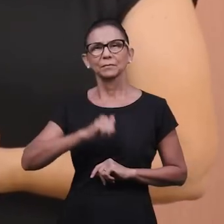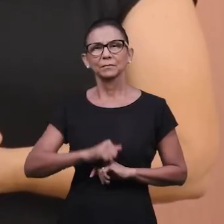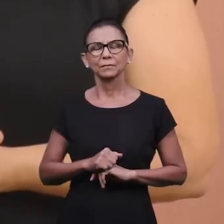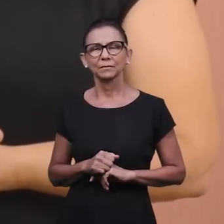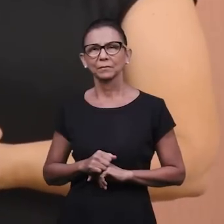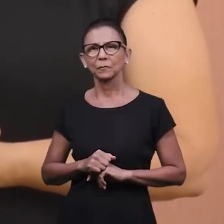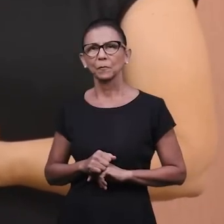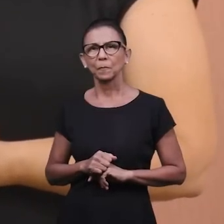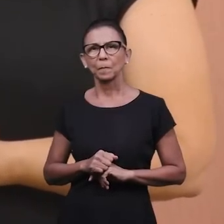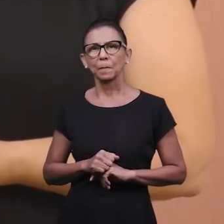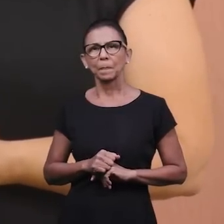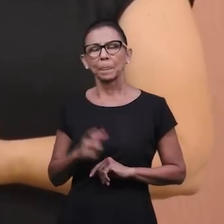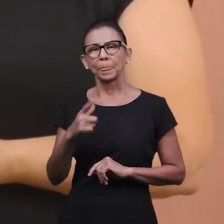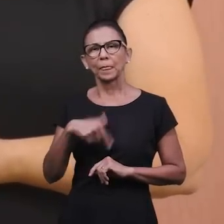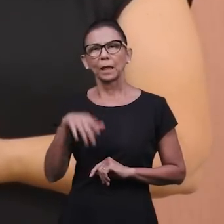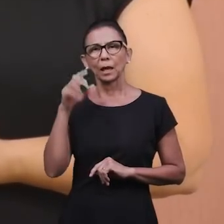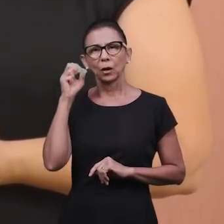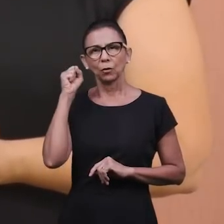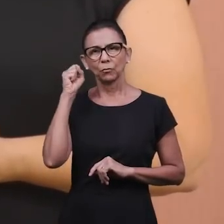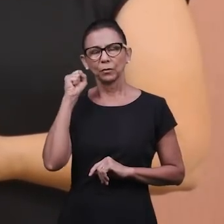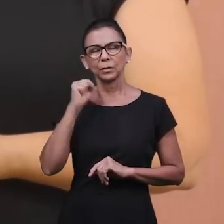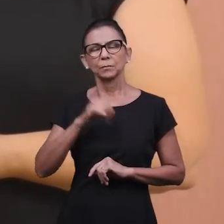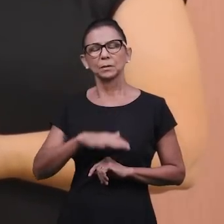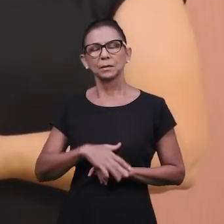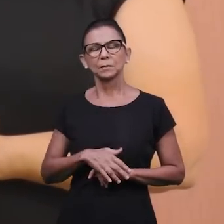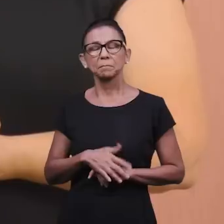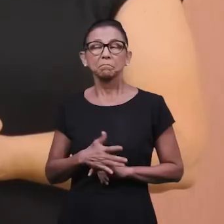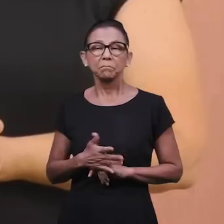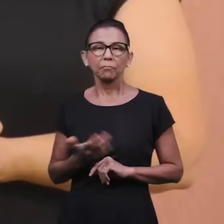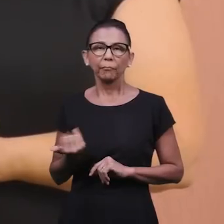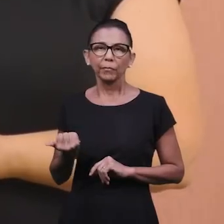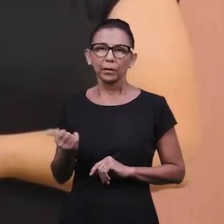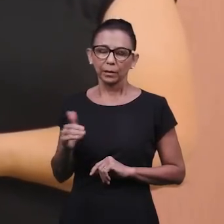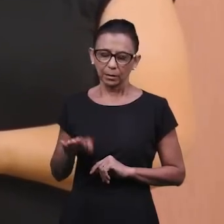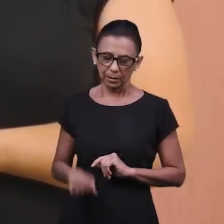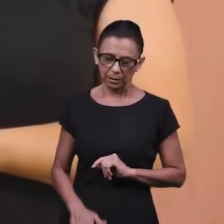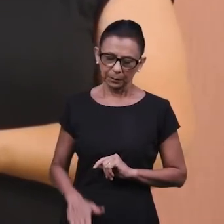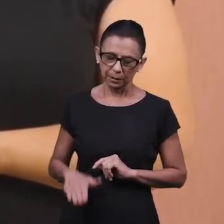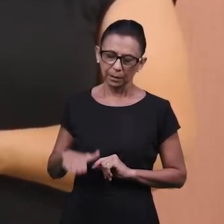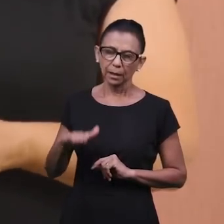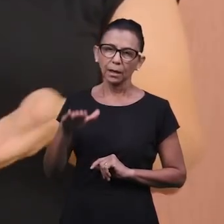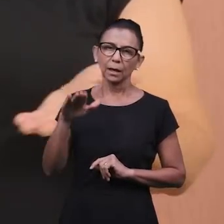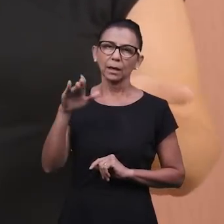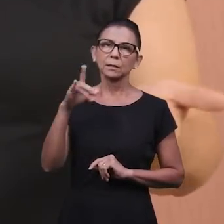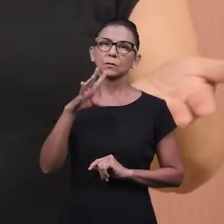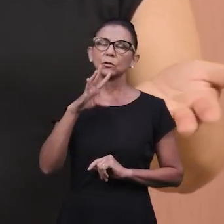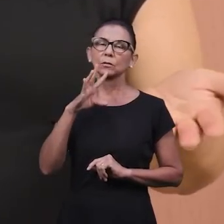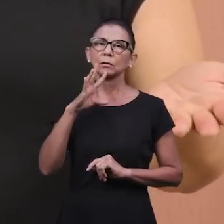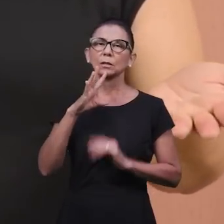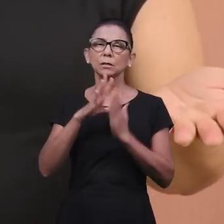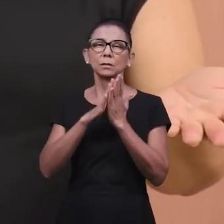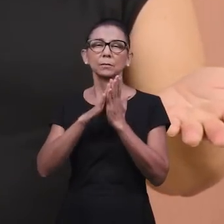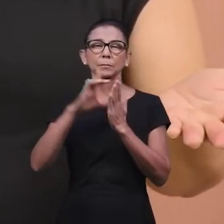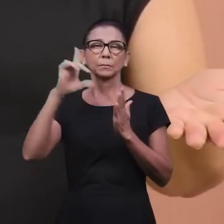nossa grande vantagem desde que a gente é criança, a gente tem contato com a palavra. Então, muita coisa a gente